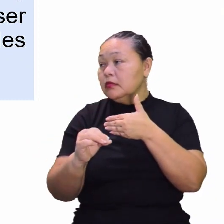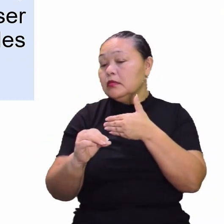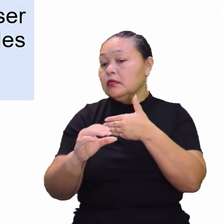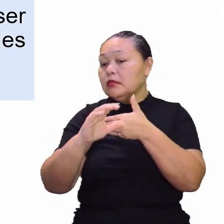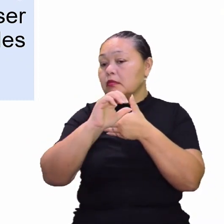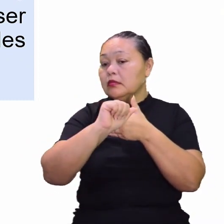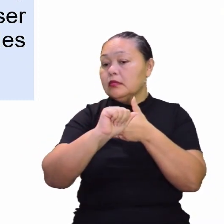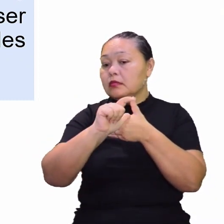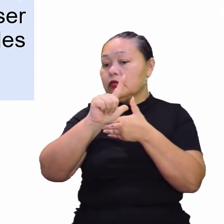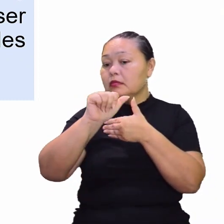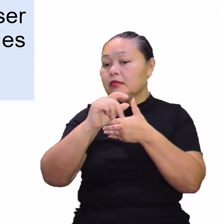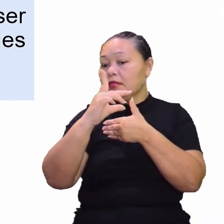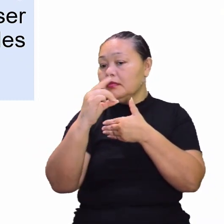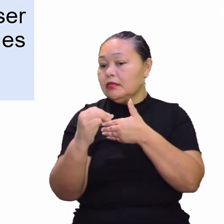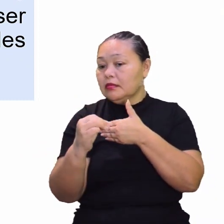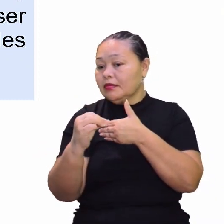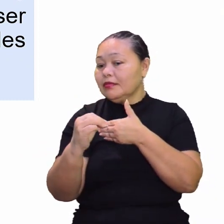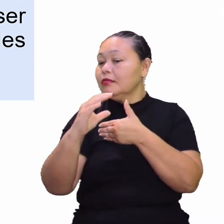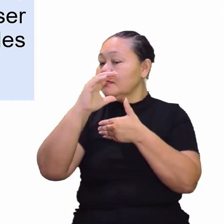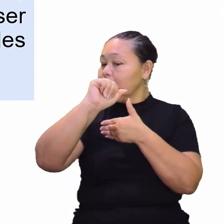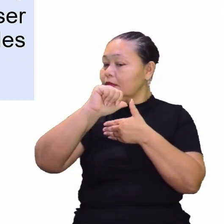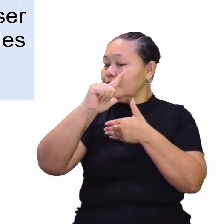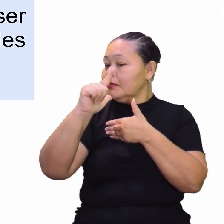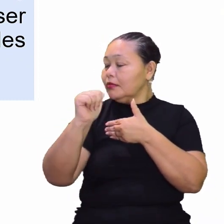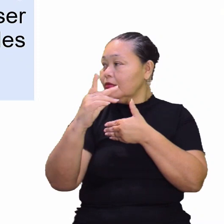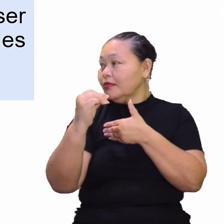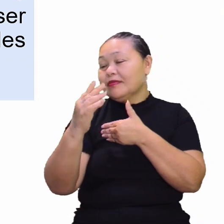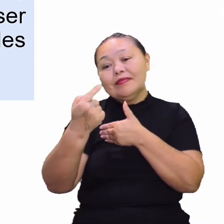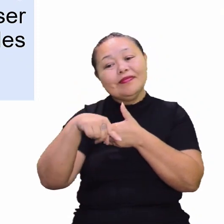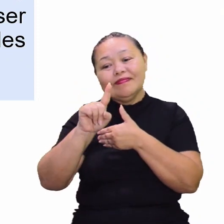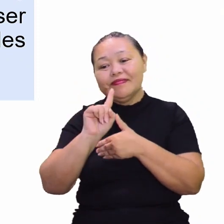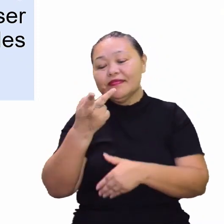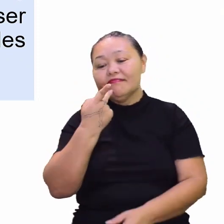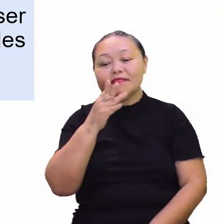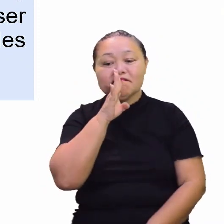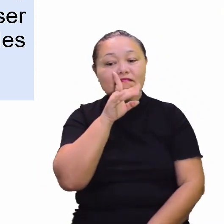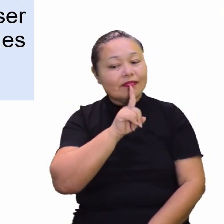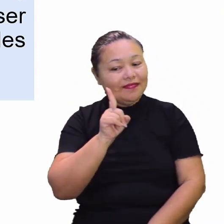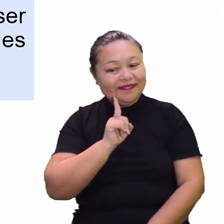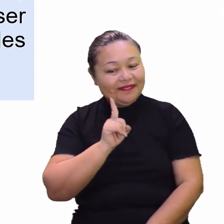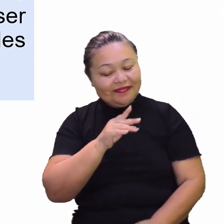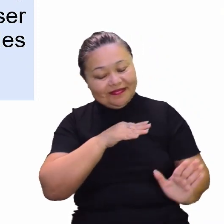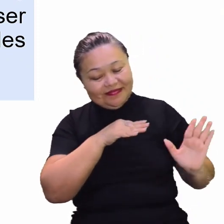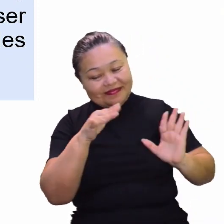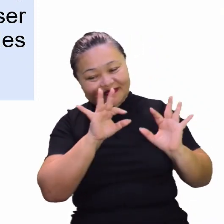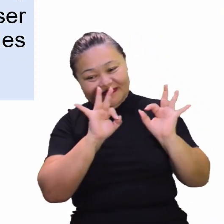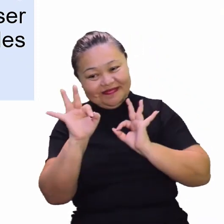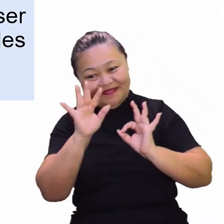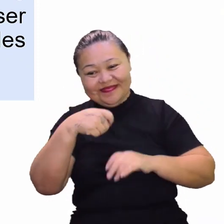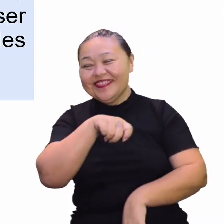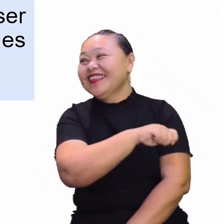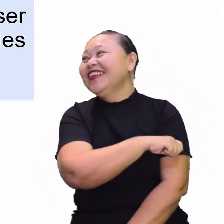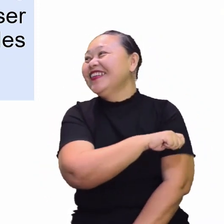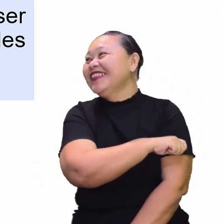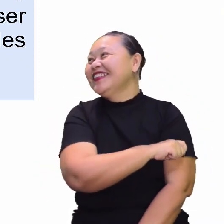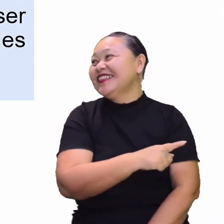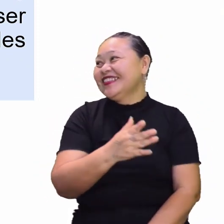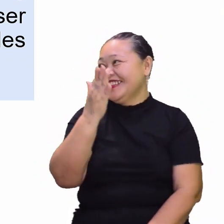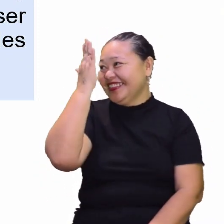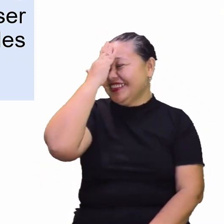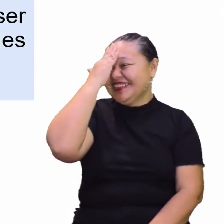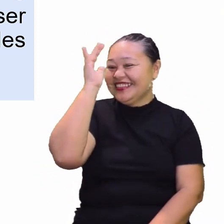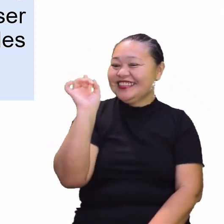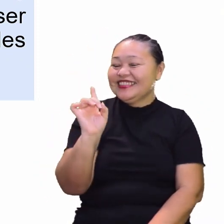que é o calado, Rogério? Explique aí, professor Jorge. Calado não é você que fica muito caladinho, não, durante a aula, meu querido aluno, porque eu sei que